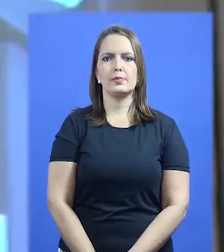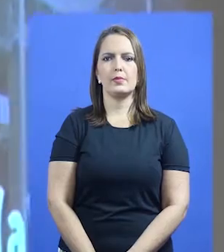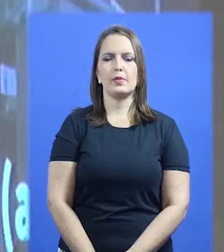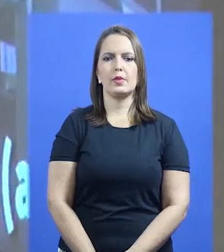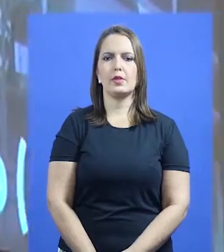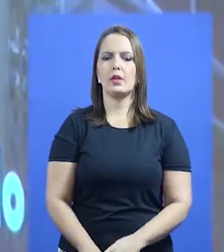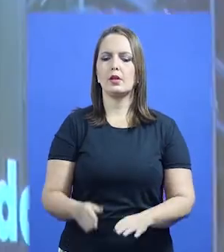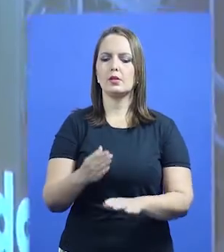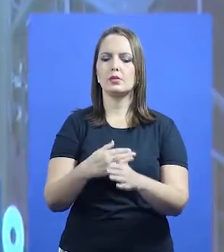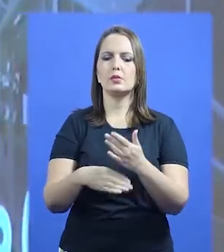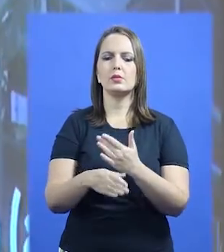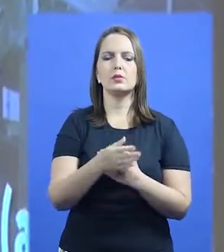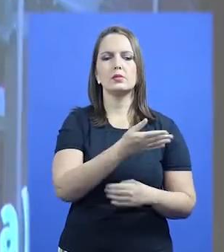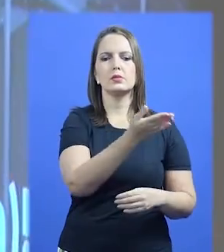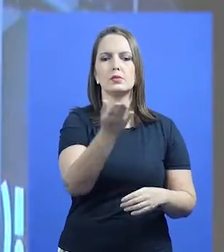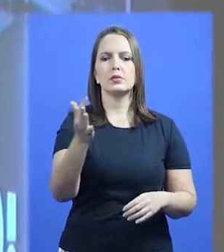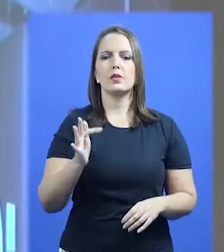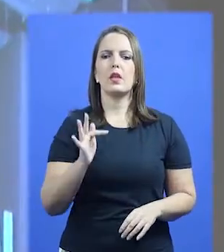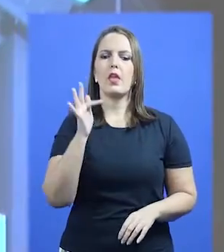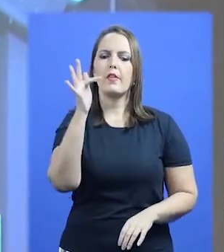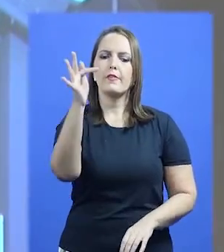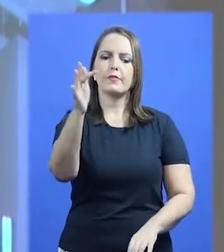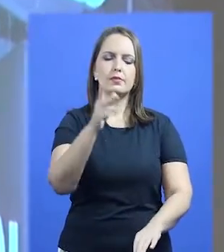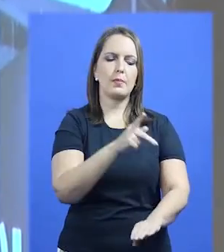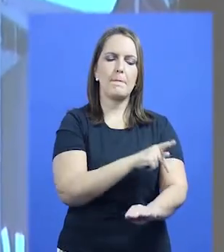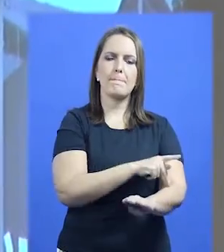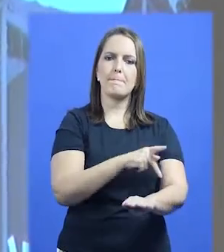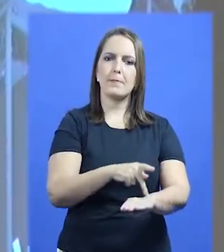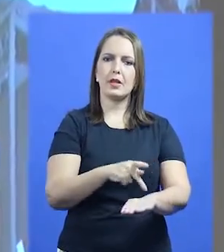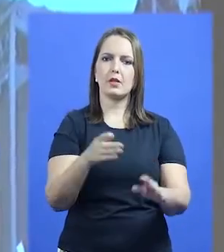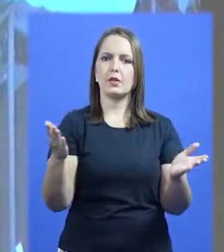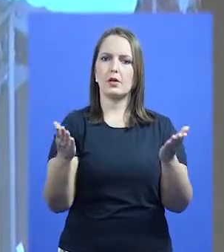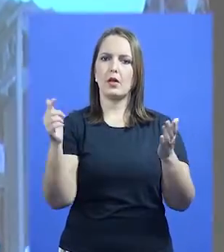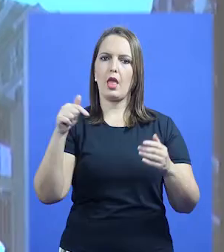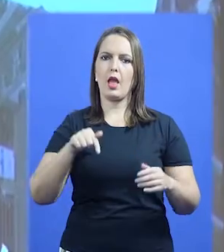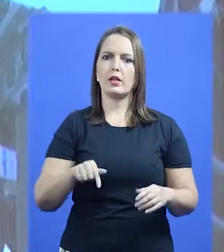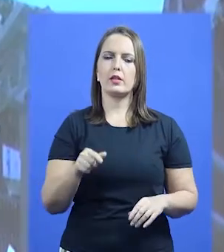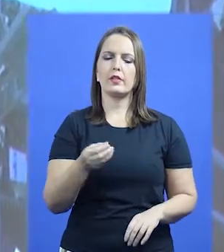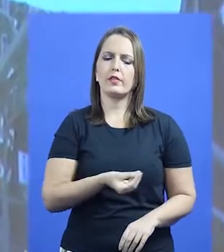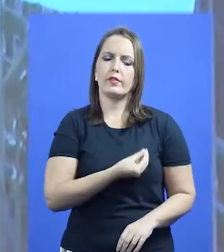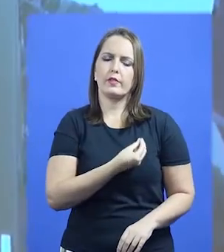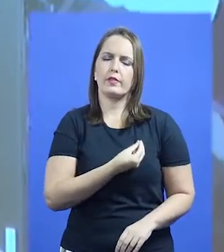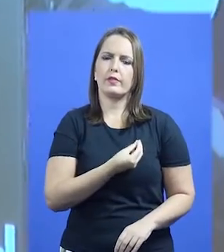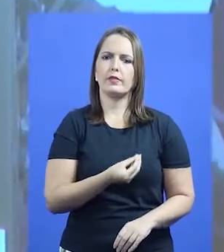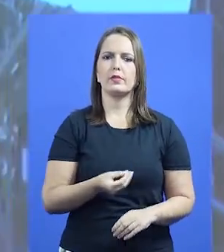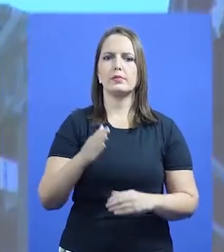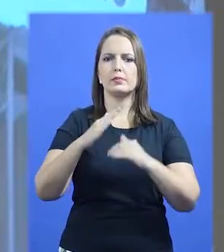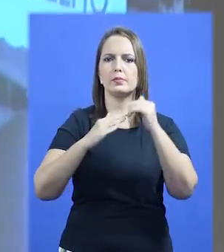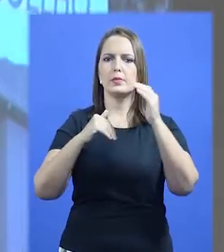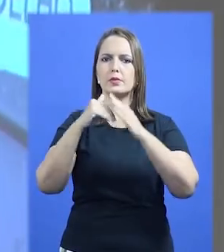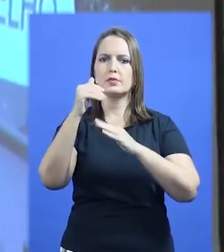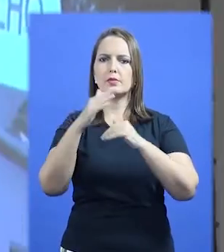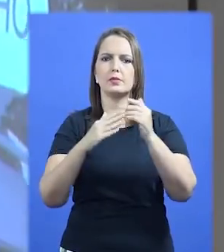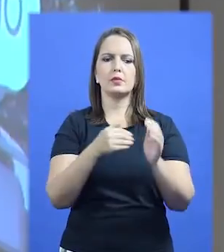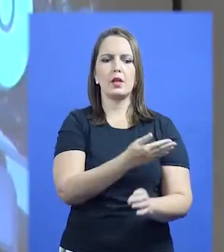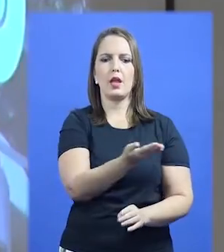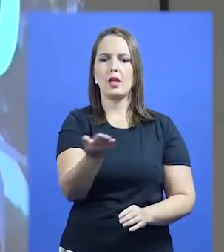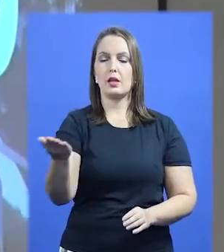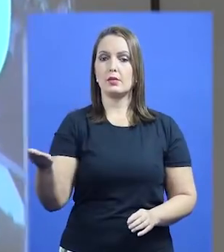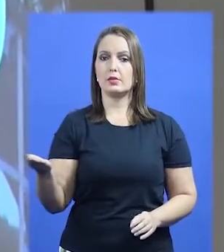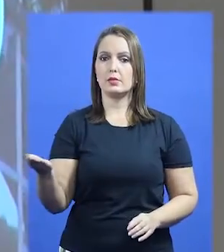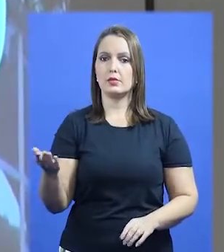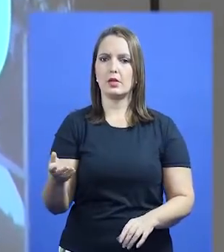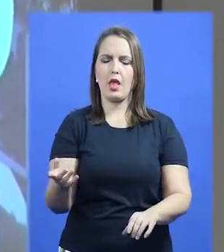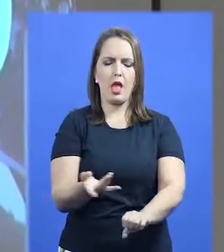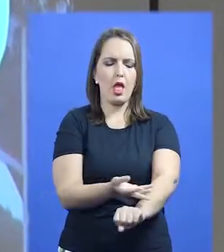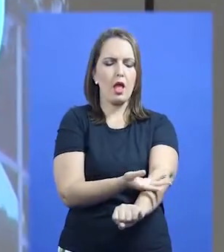Para todos os futuros pedagogos aqui presentes, que vocês vivam na vida profissional de vocês